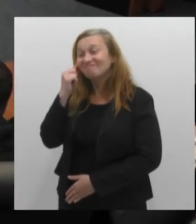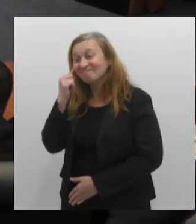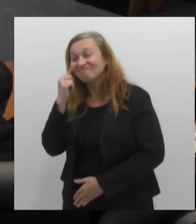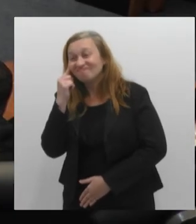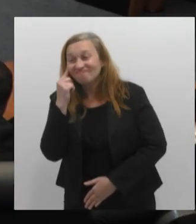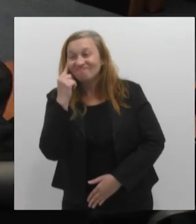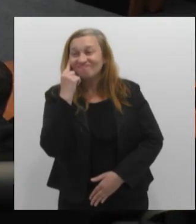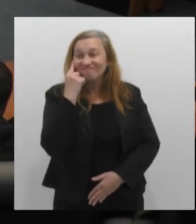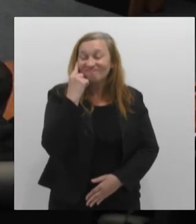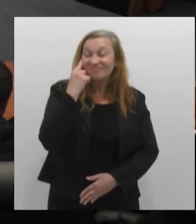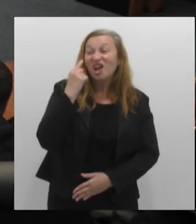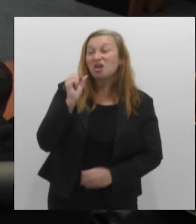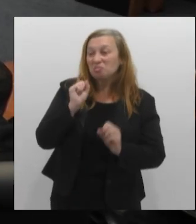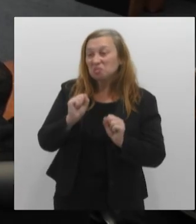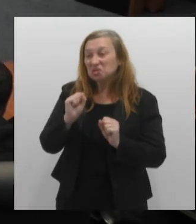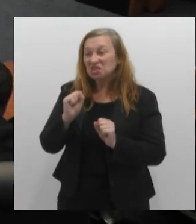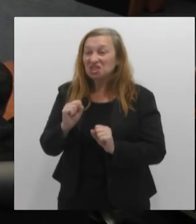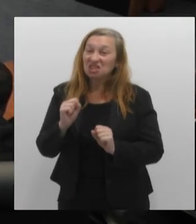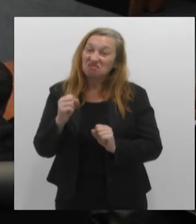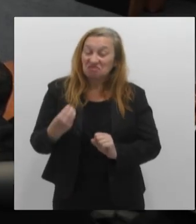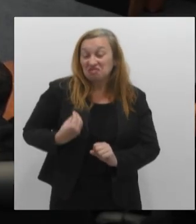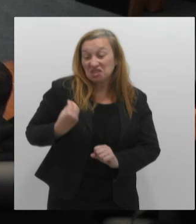Tá bonito.